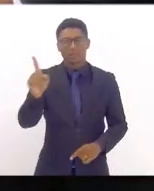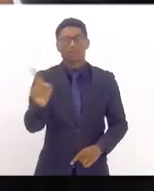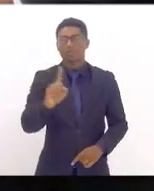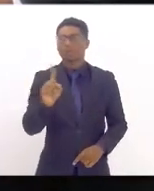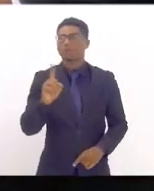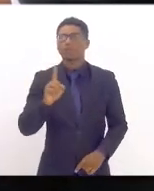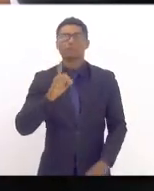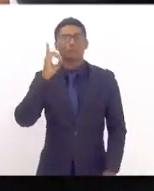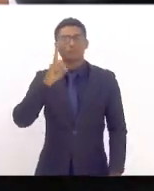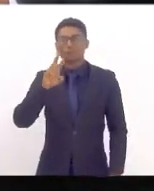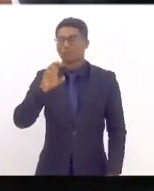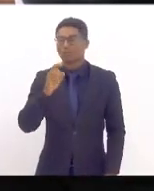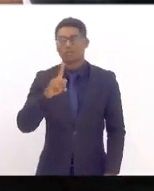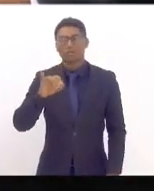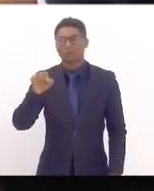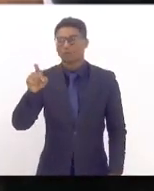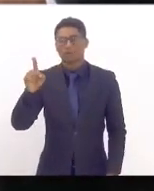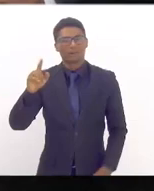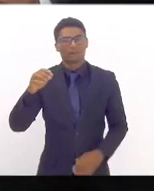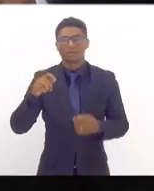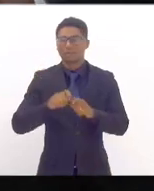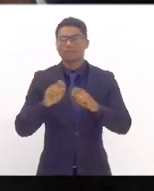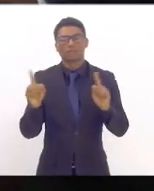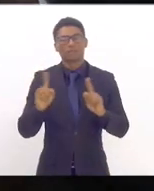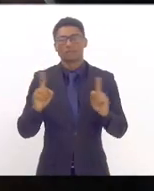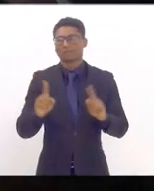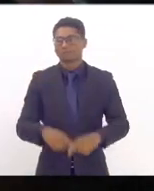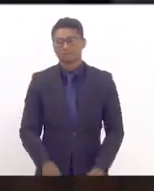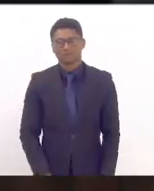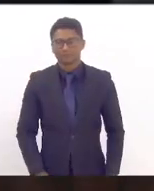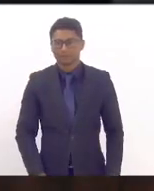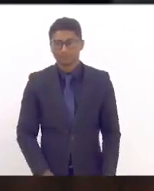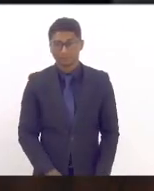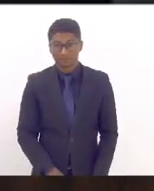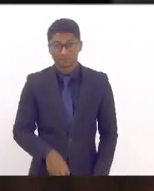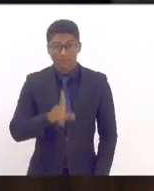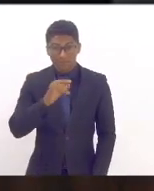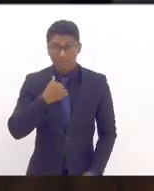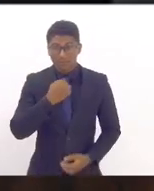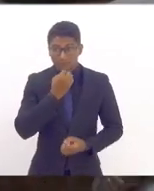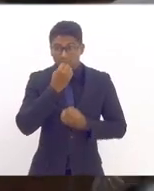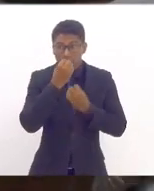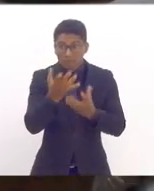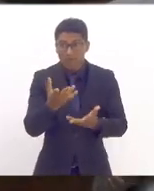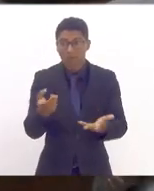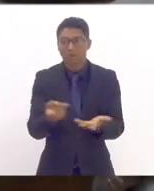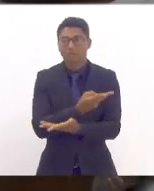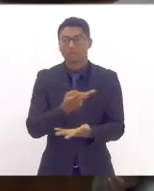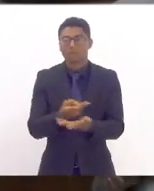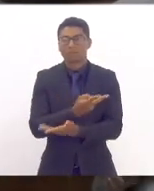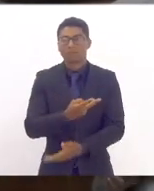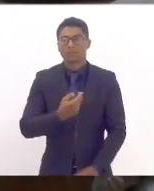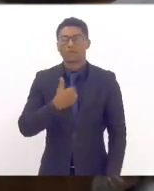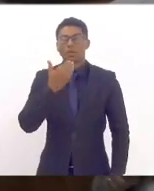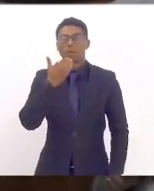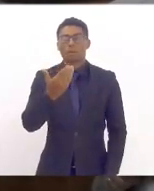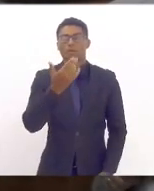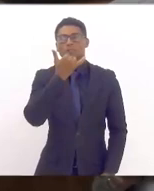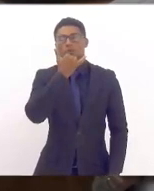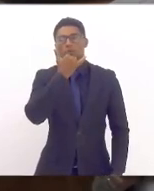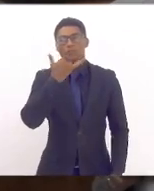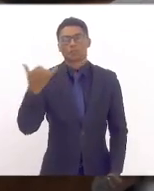Rodrigo Amorim faz isso senhor presidente se eu me expressei mal eu peço desculpas